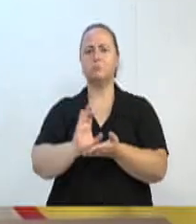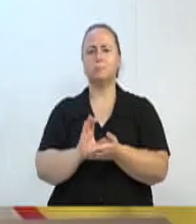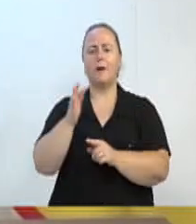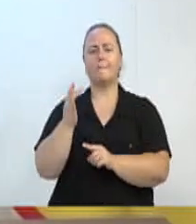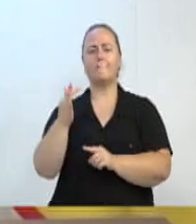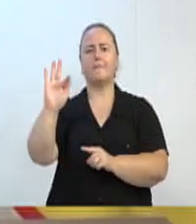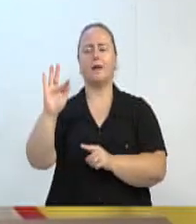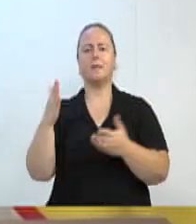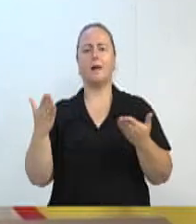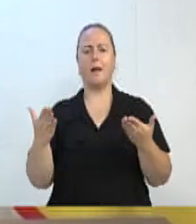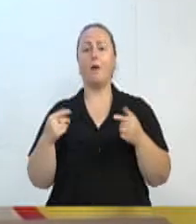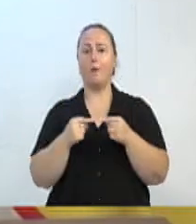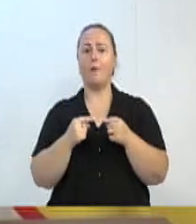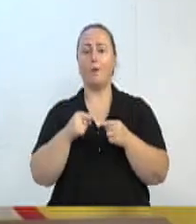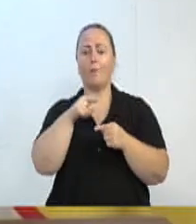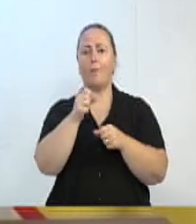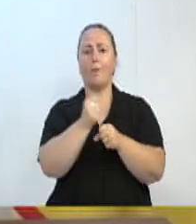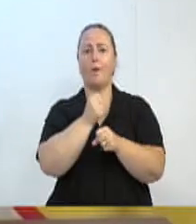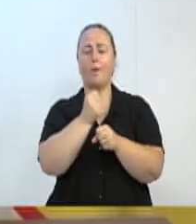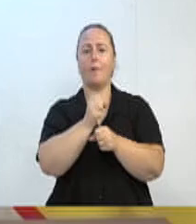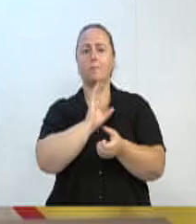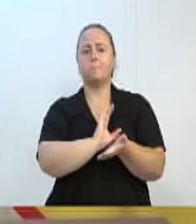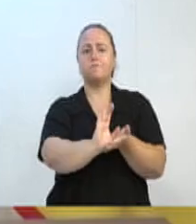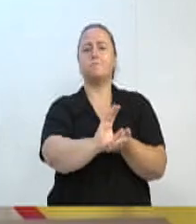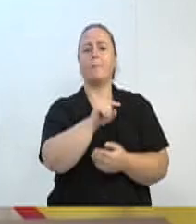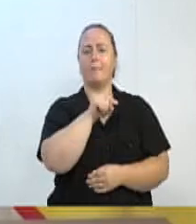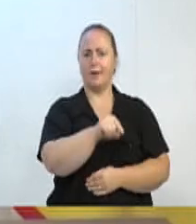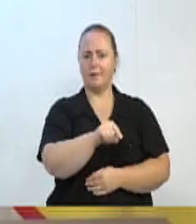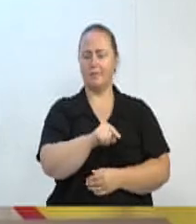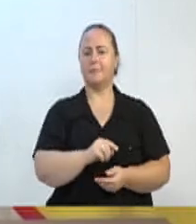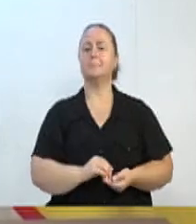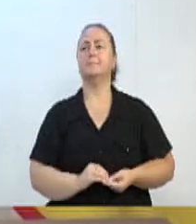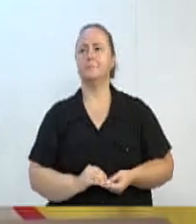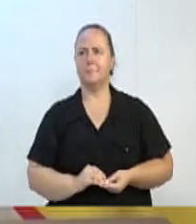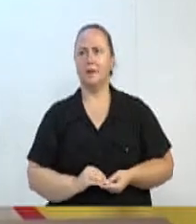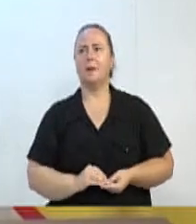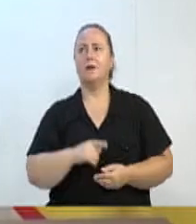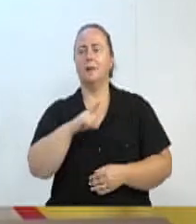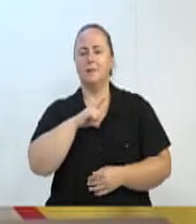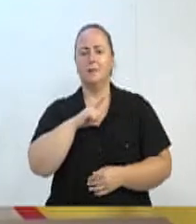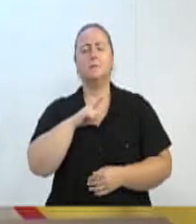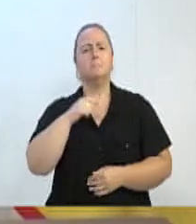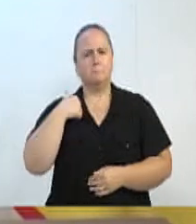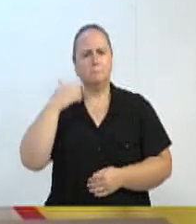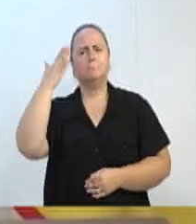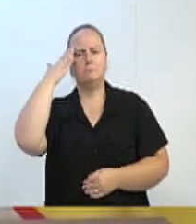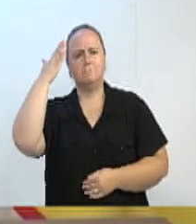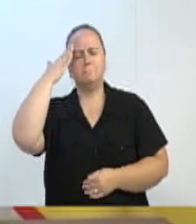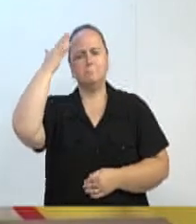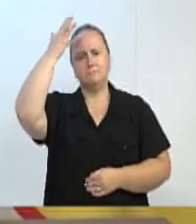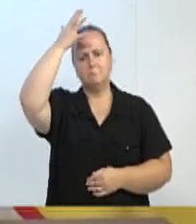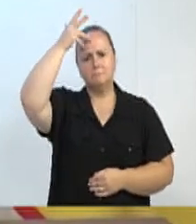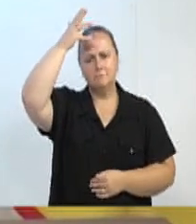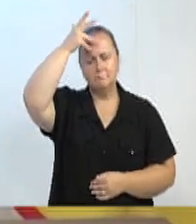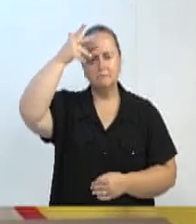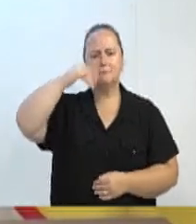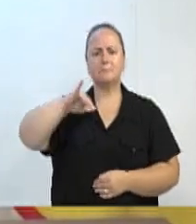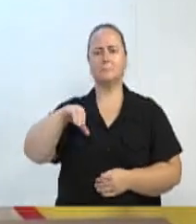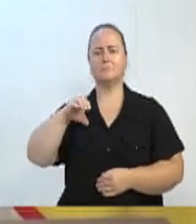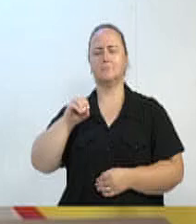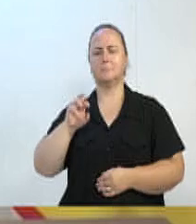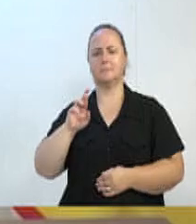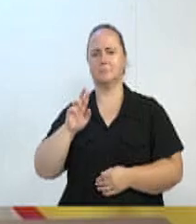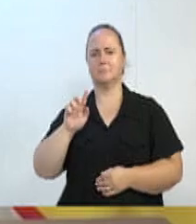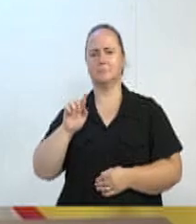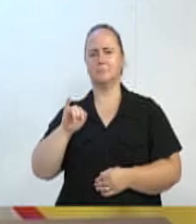recursos em relação a isso como teve pessoas de vários variados partidos e do empenho do deputado Ismael do senador Gim e mais variados